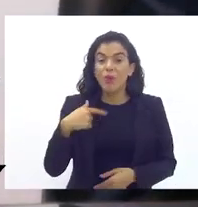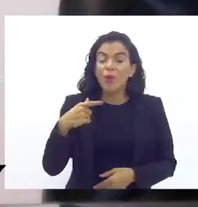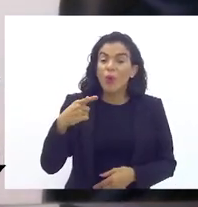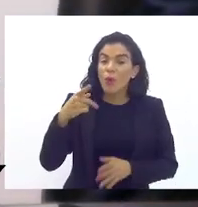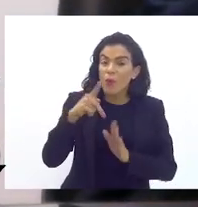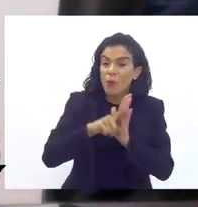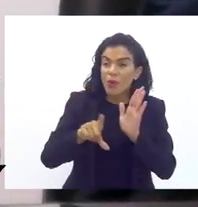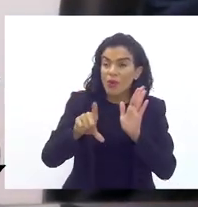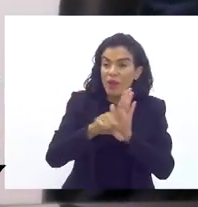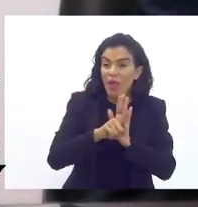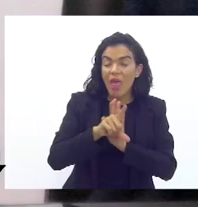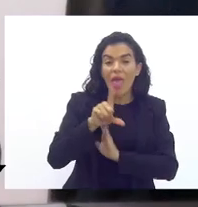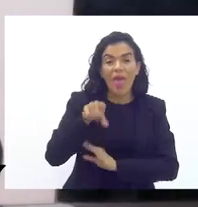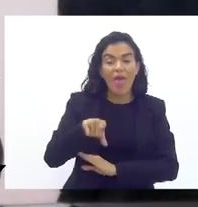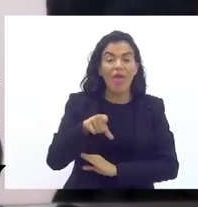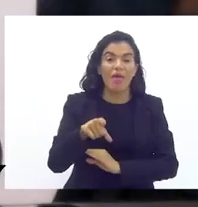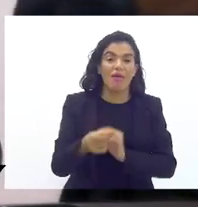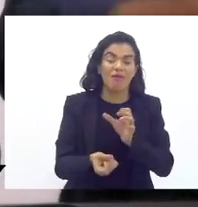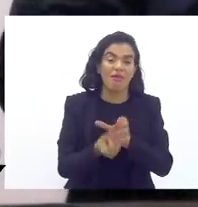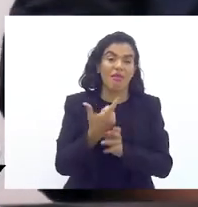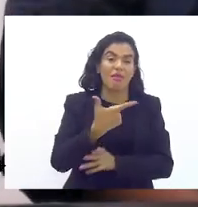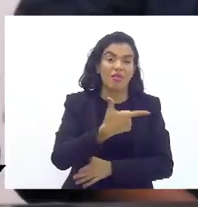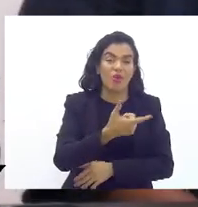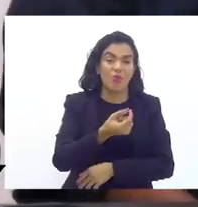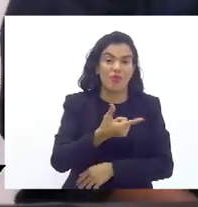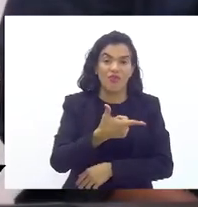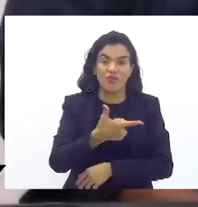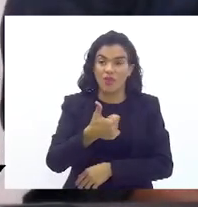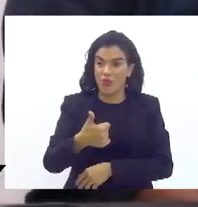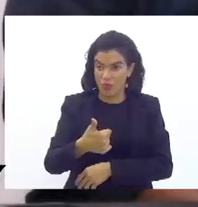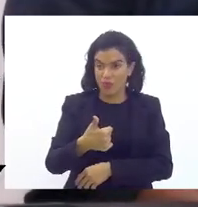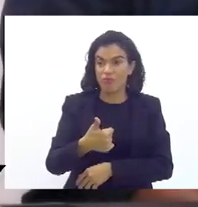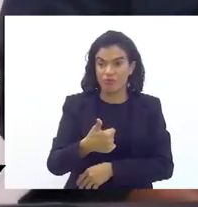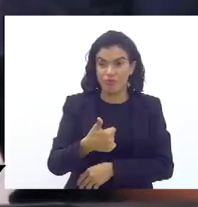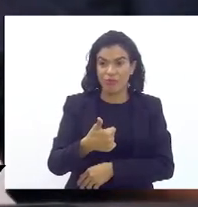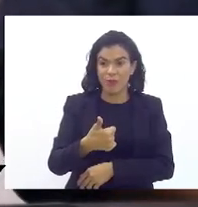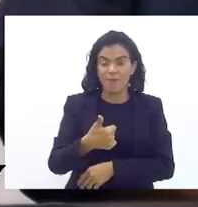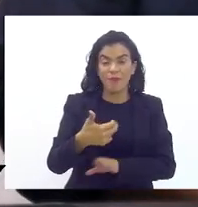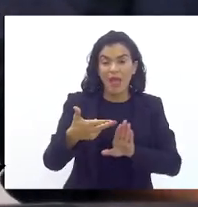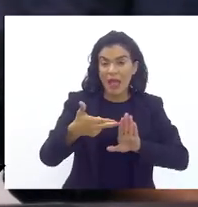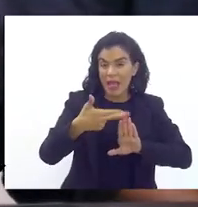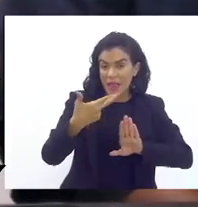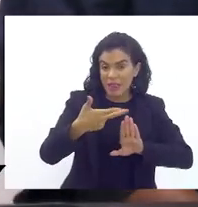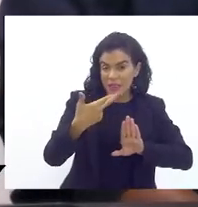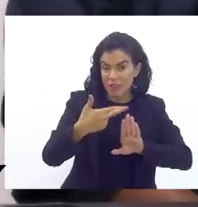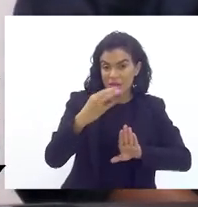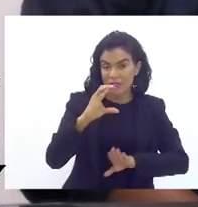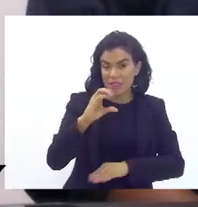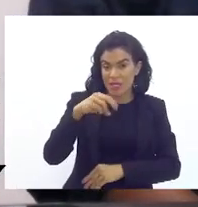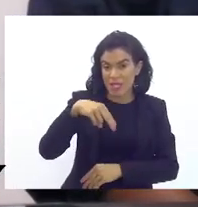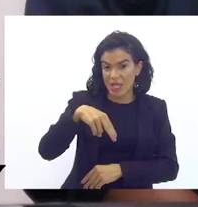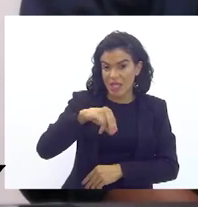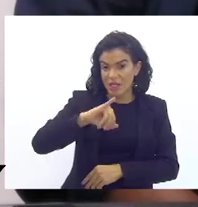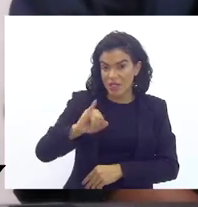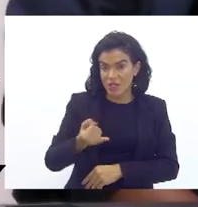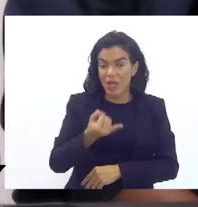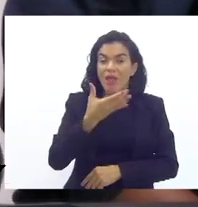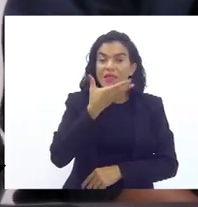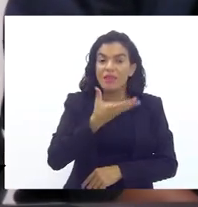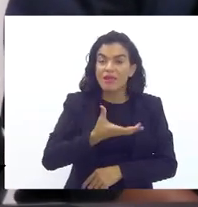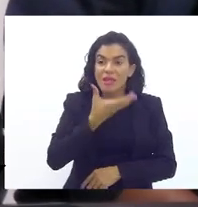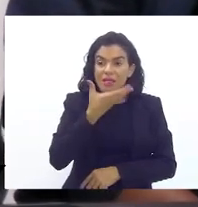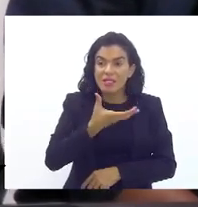dezembro de 21 21 a resolução do CNJ é de dezembro